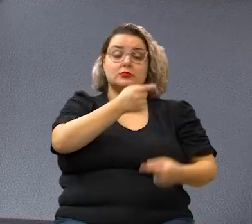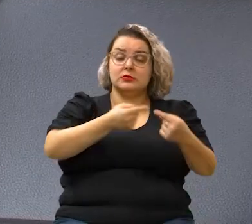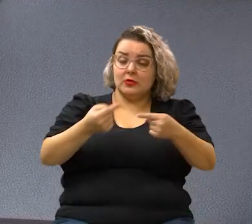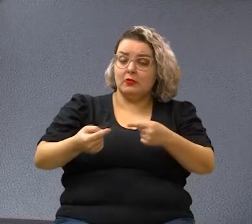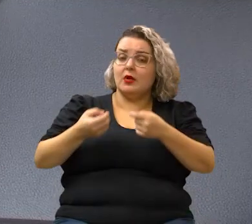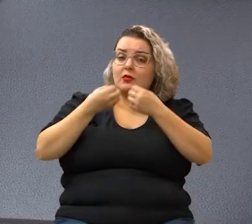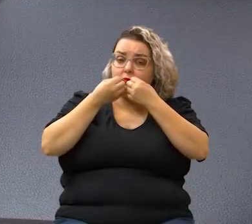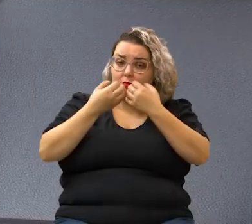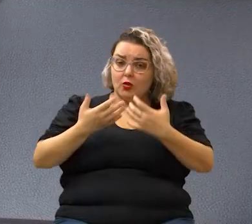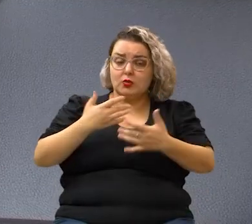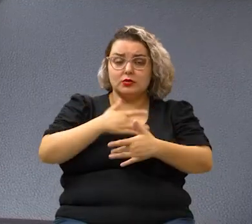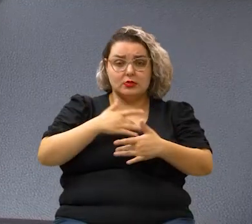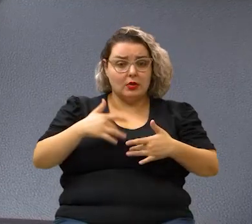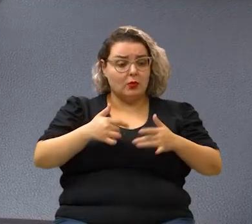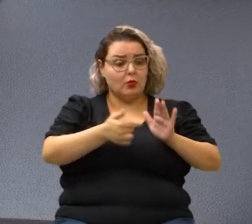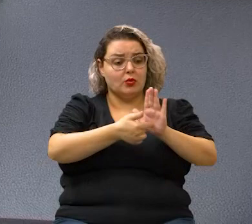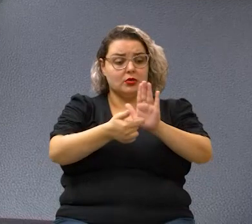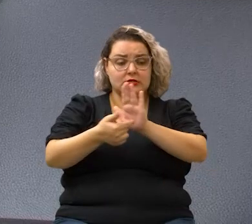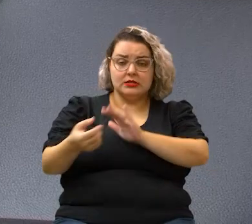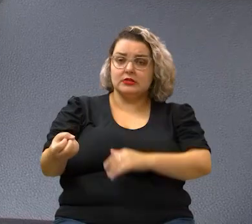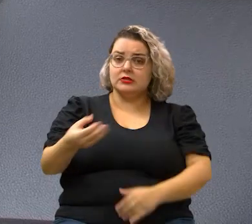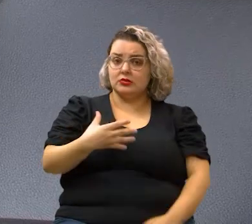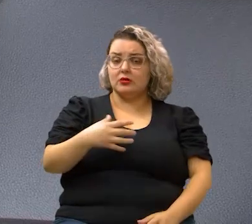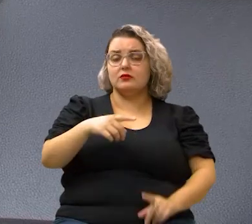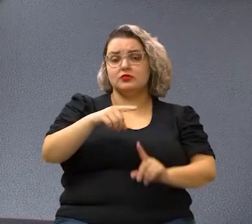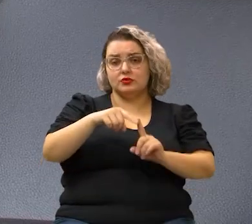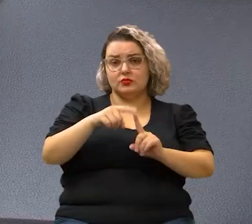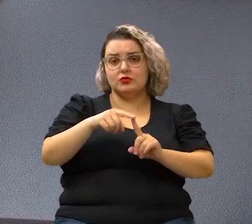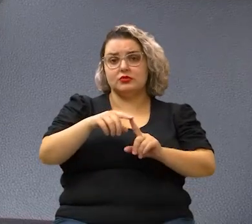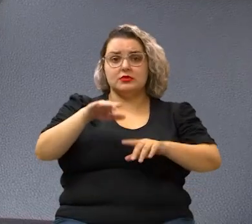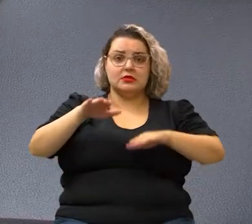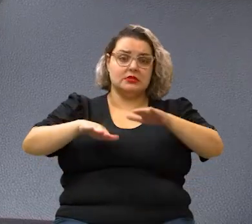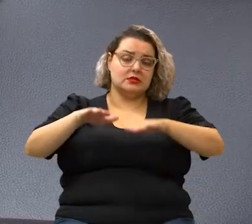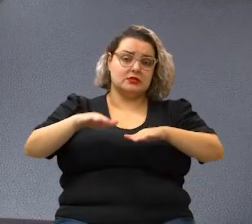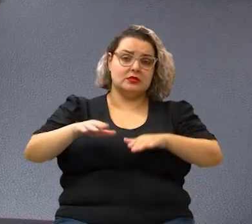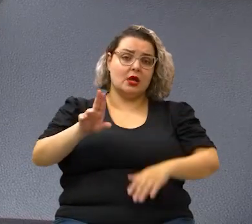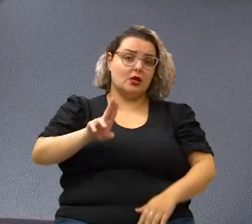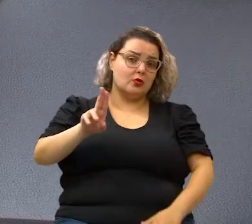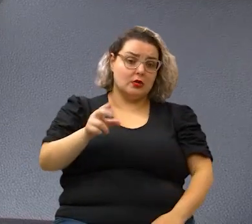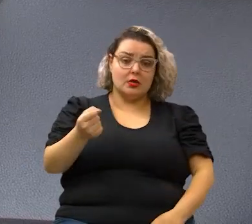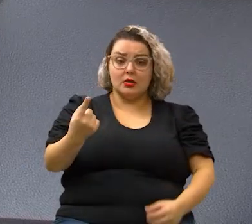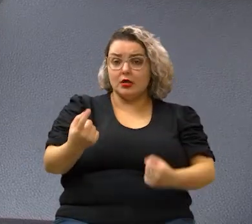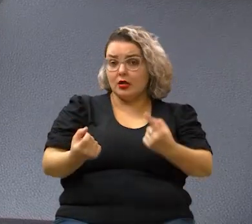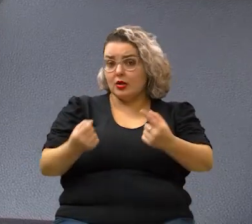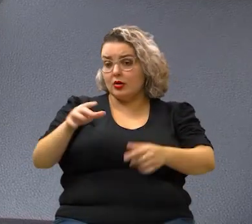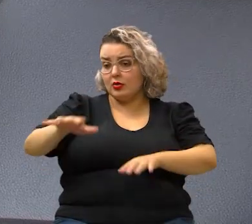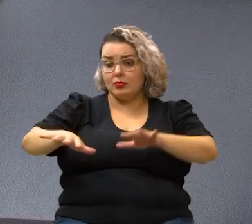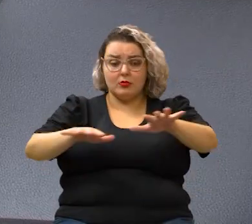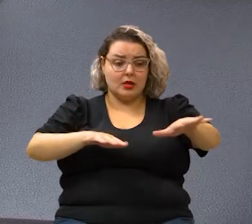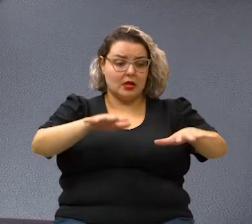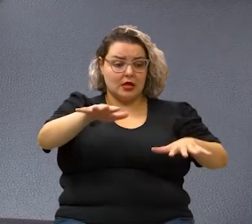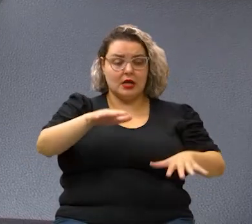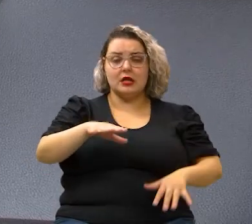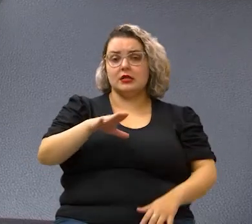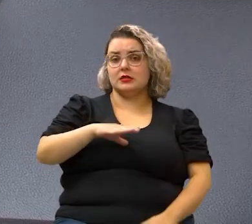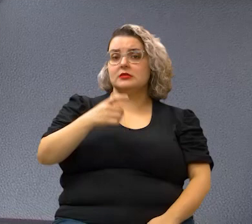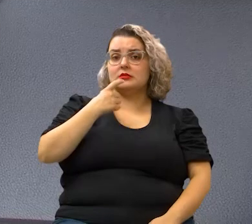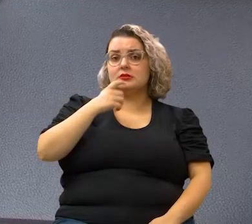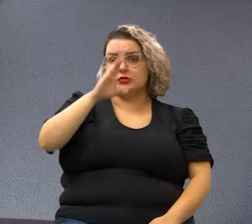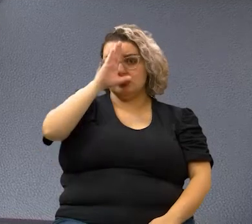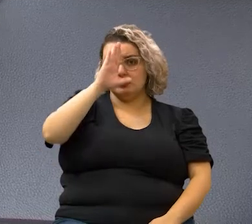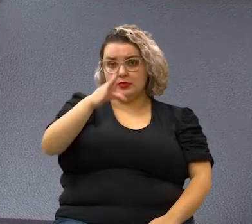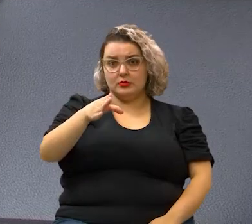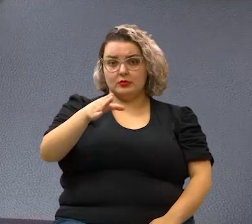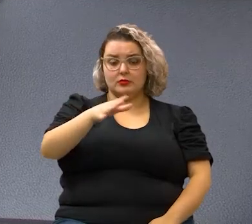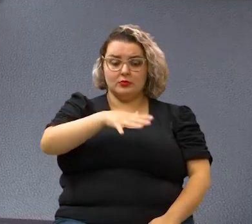debate saudável, mostrar essa nova modalidade e, de repente, aplicar em alguma região da cidade de Campinas, de